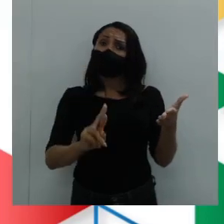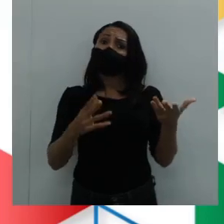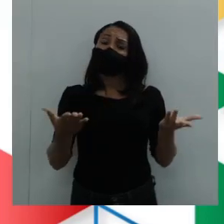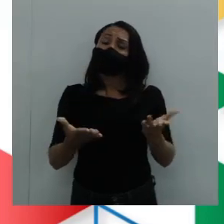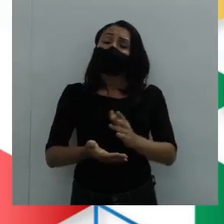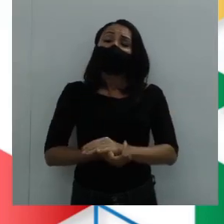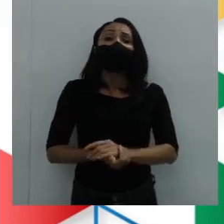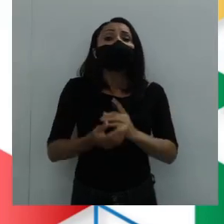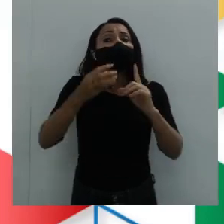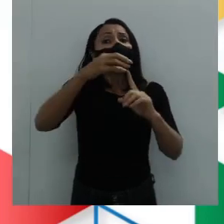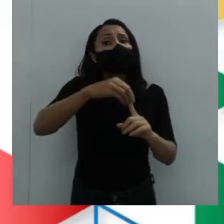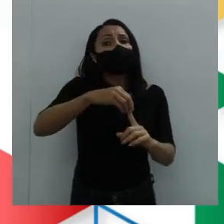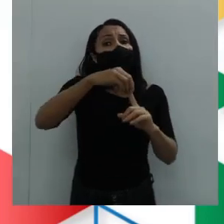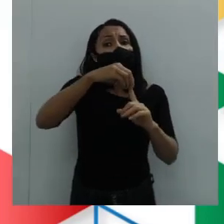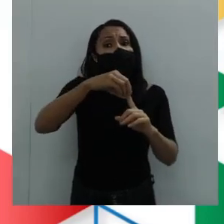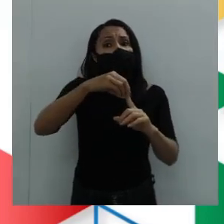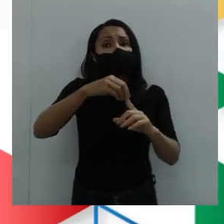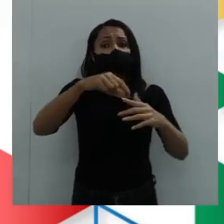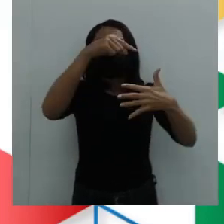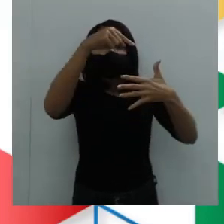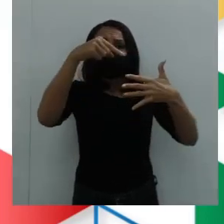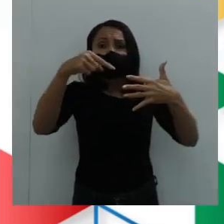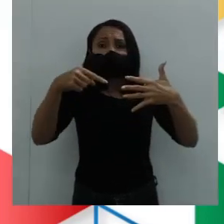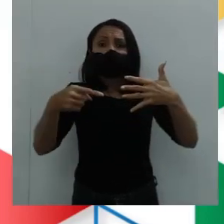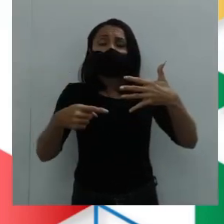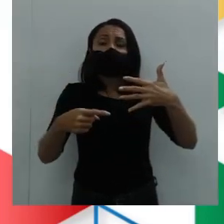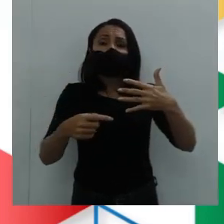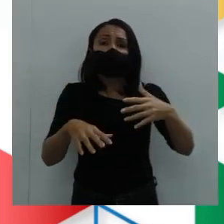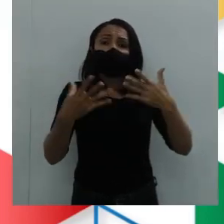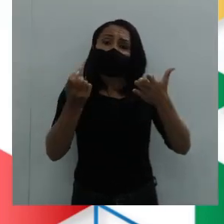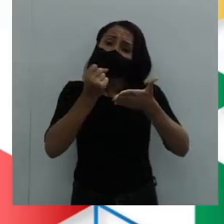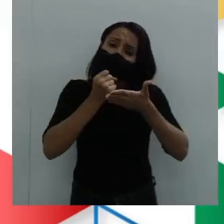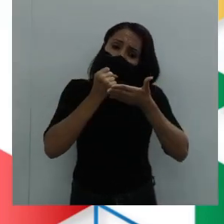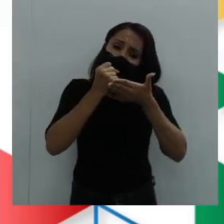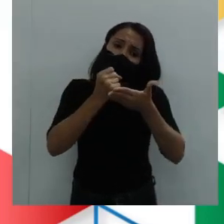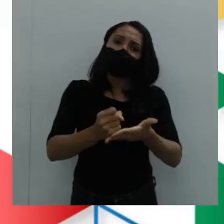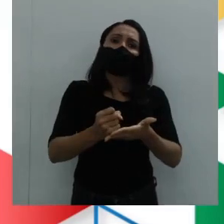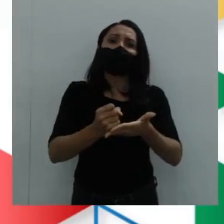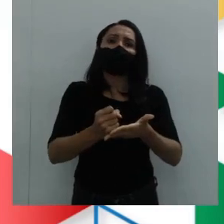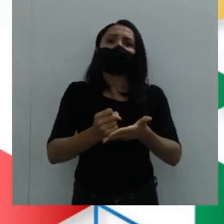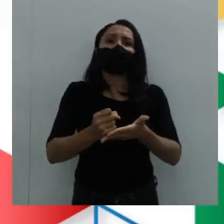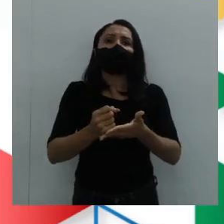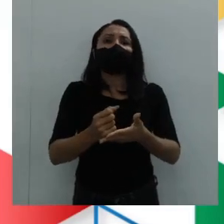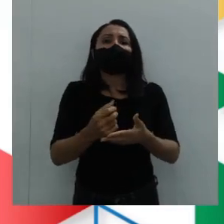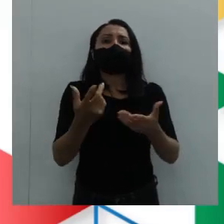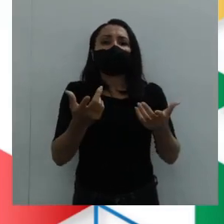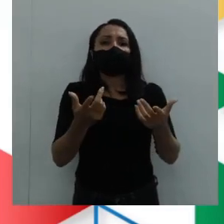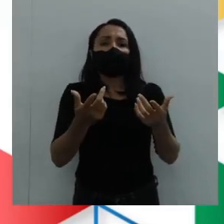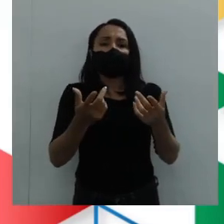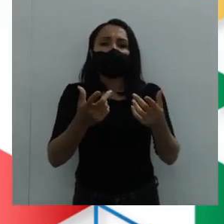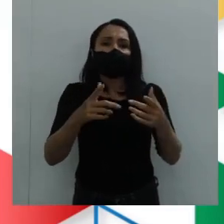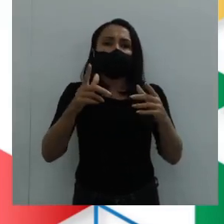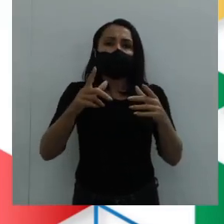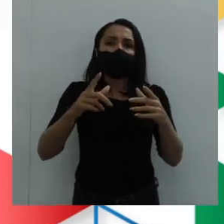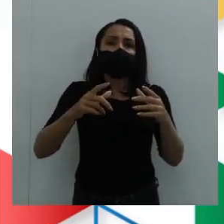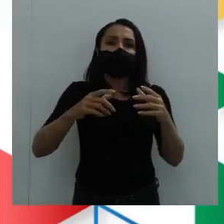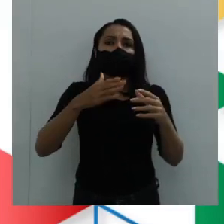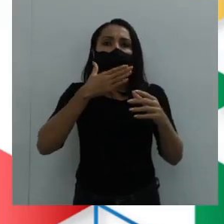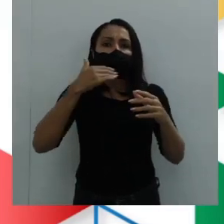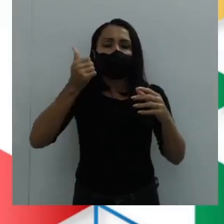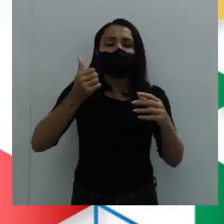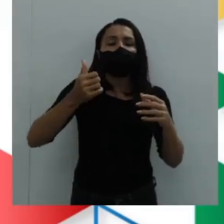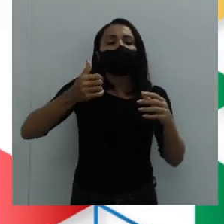E os principais fatores que têm contribuído, que vai ali provocar essas alterações no ar são,